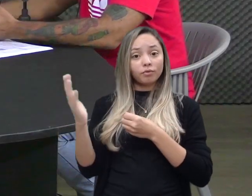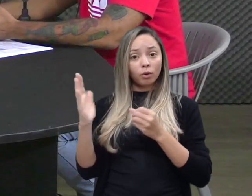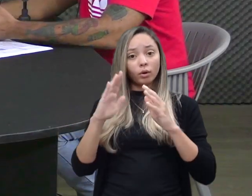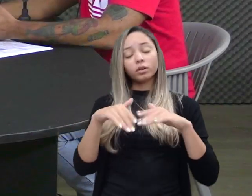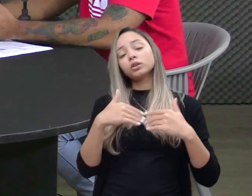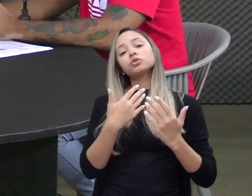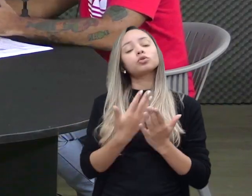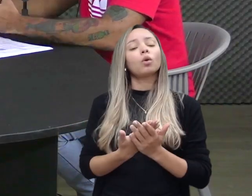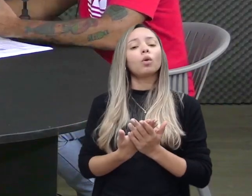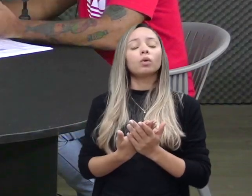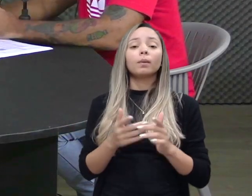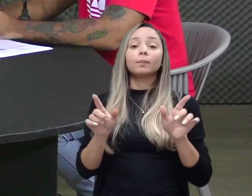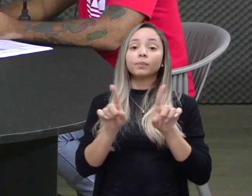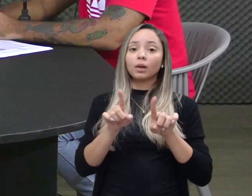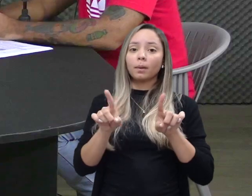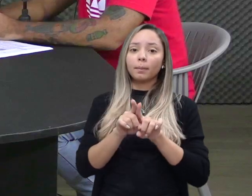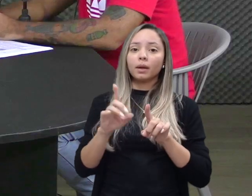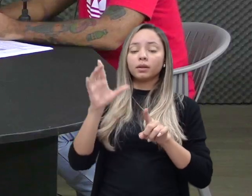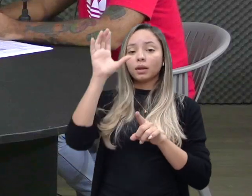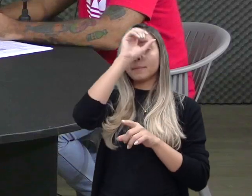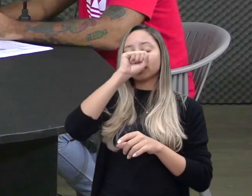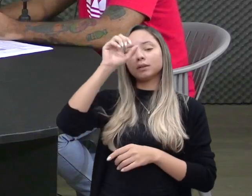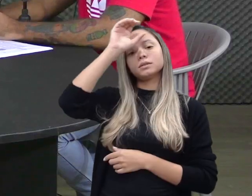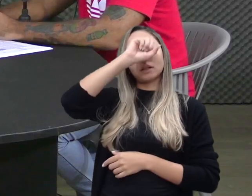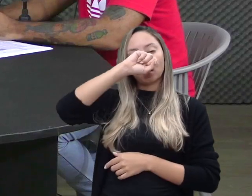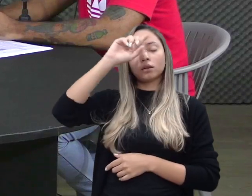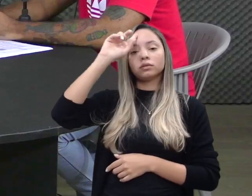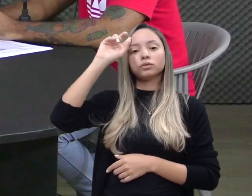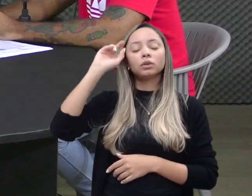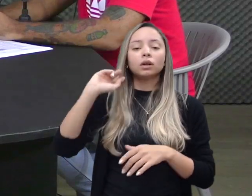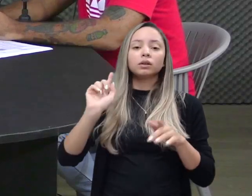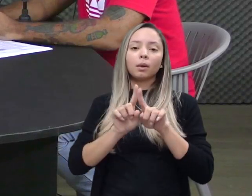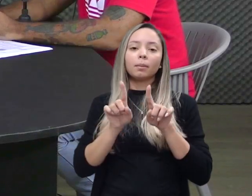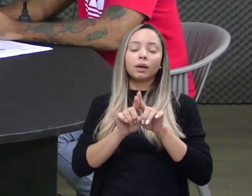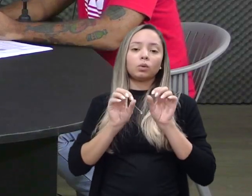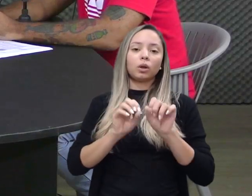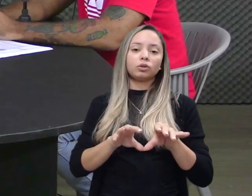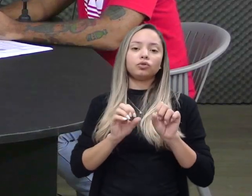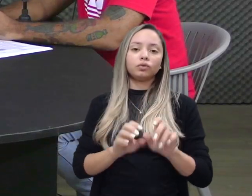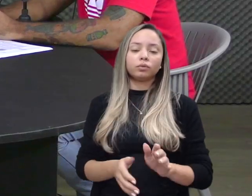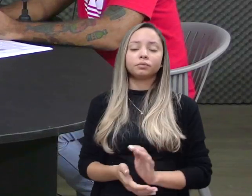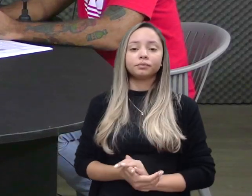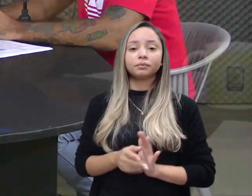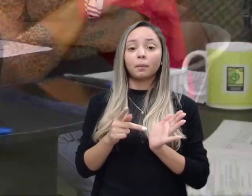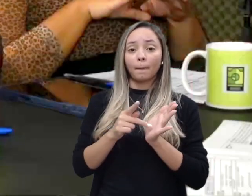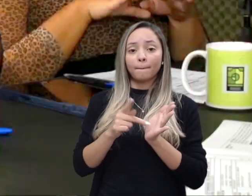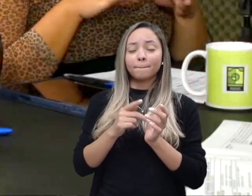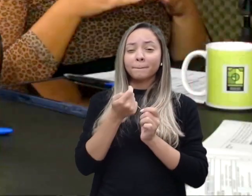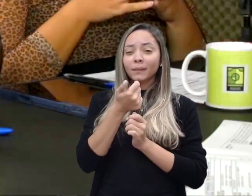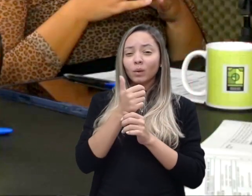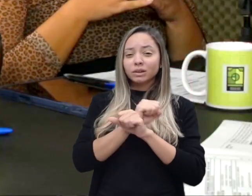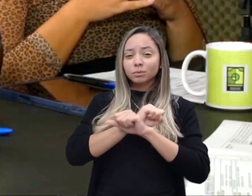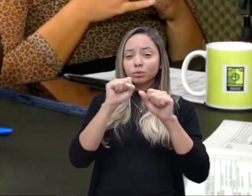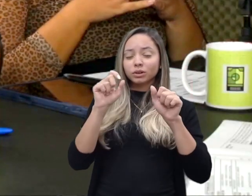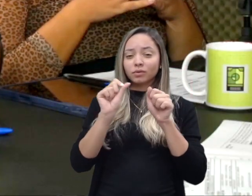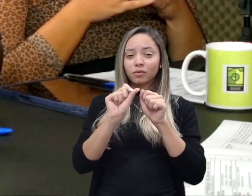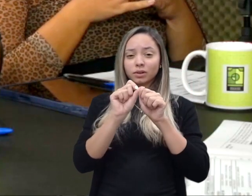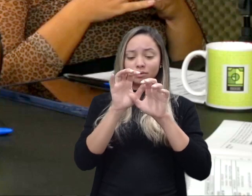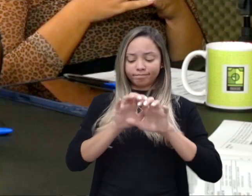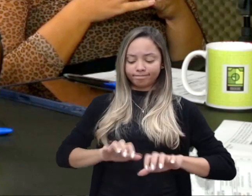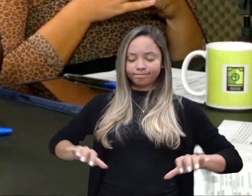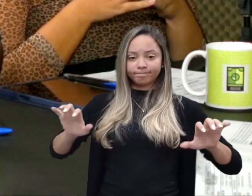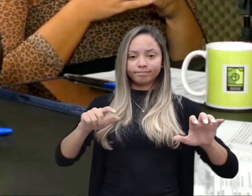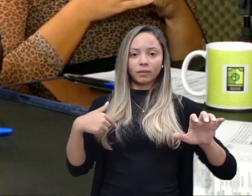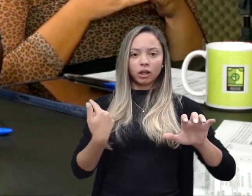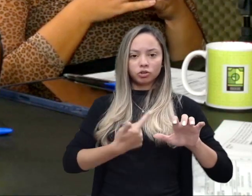fora da escola, ele também é de aprendizado, ele também é educativo, né? É quase que impossível fazer uma distinção, assim. Nós,